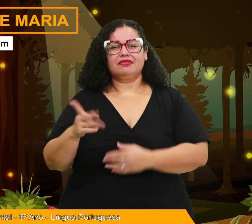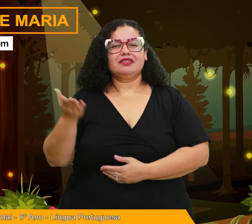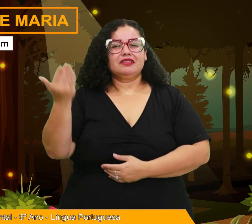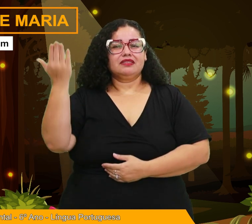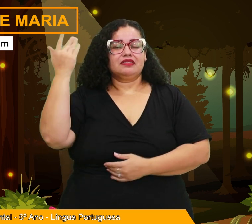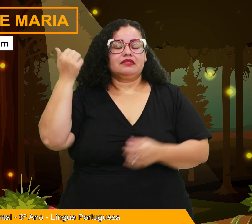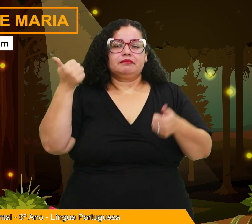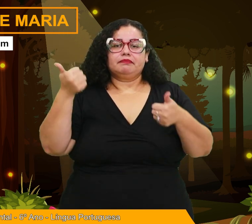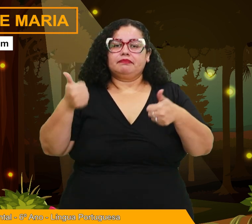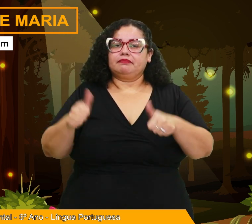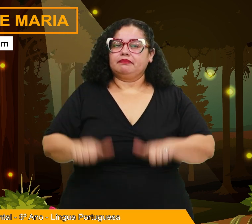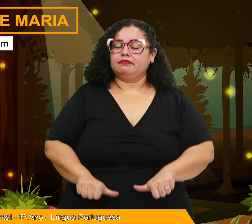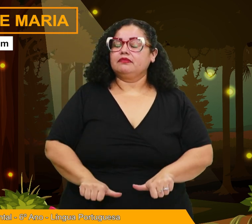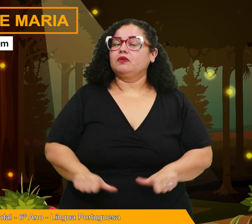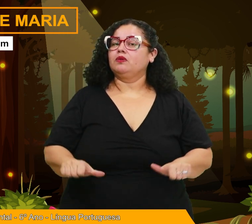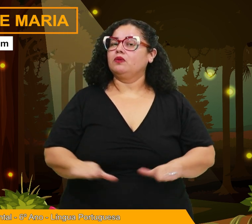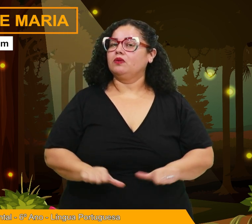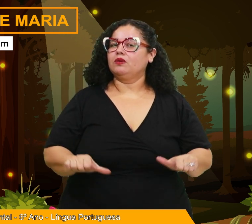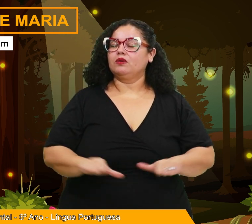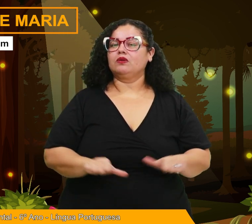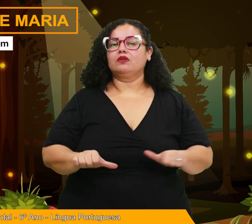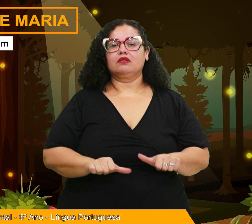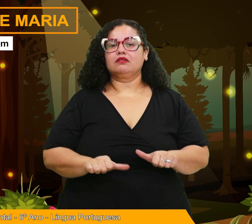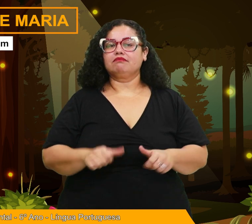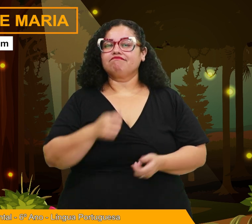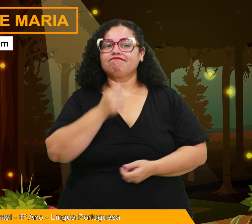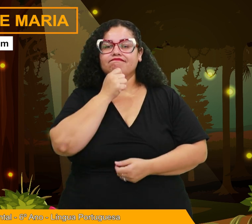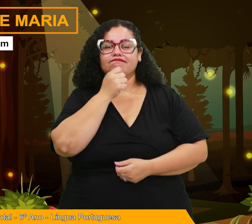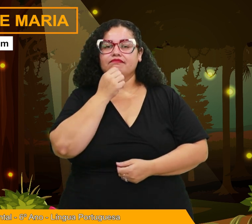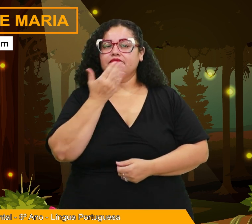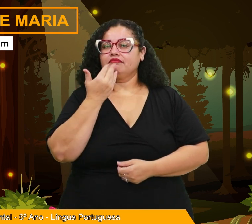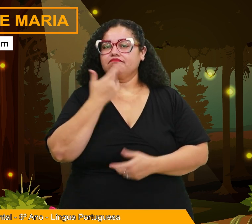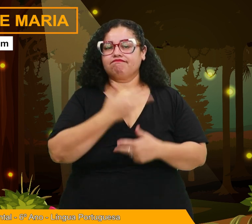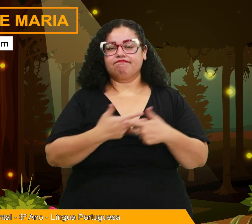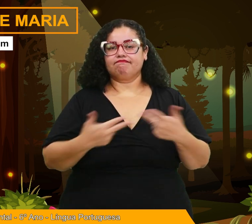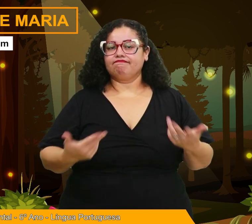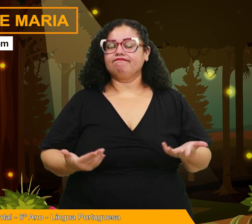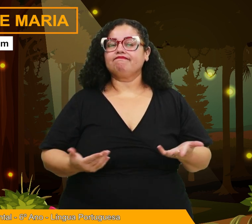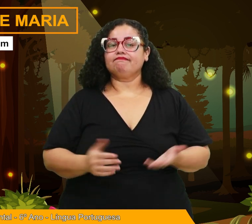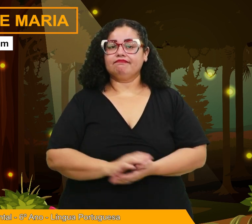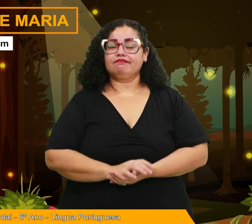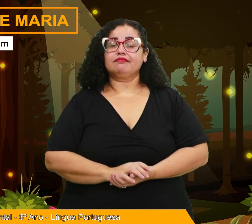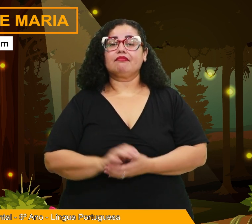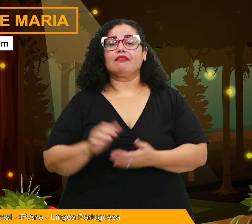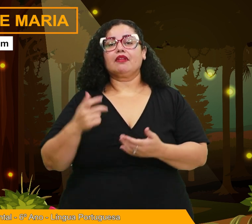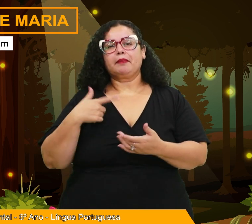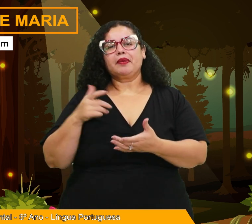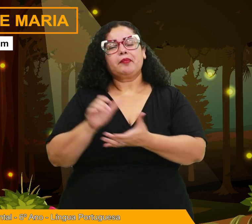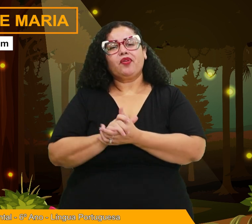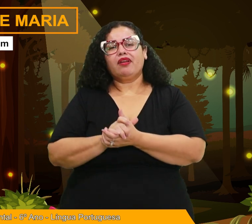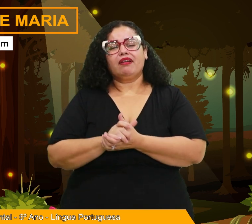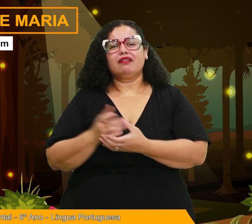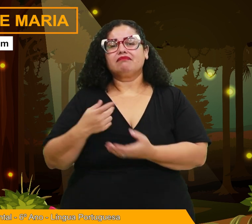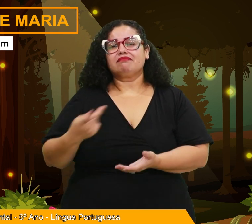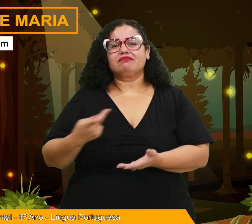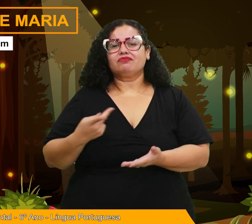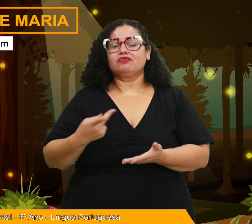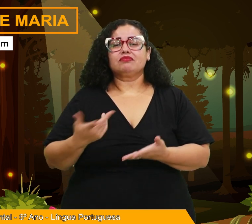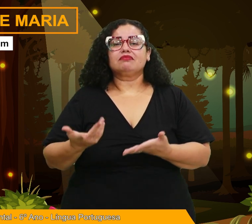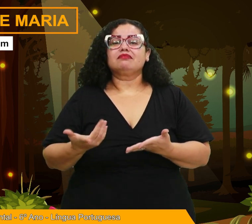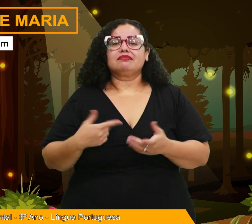haviam piorado ainda mais. Não havia pão para todos. Minha mulher, o que será de